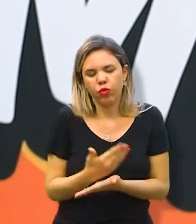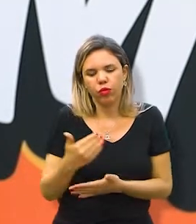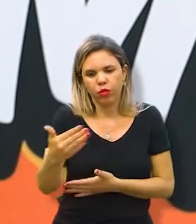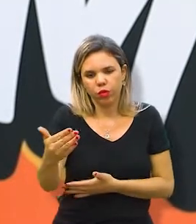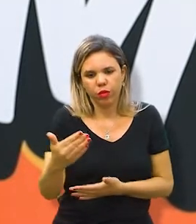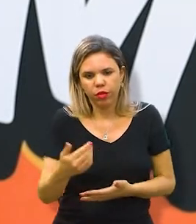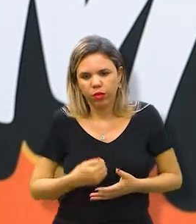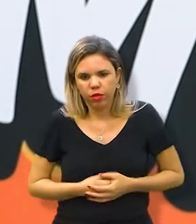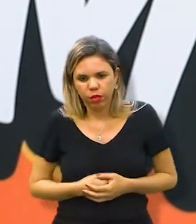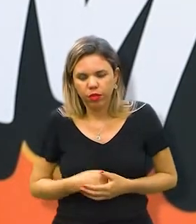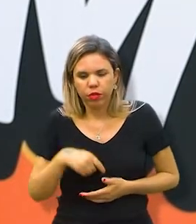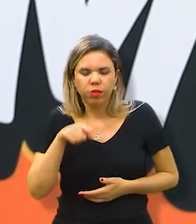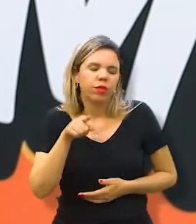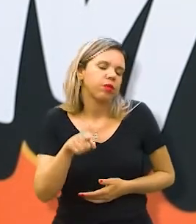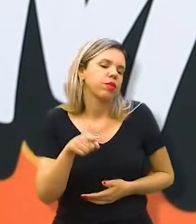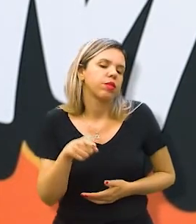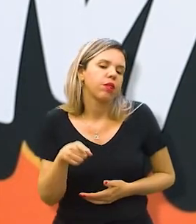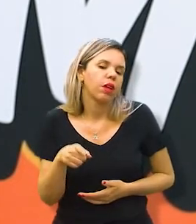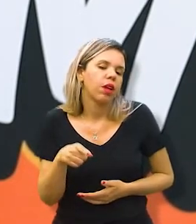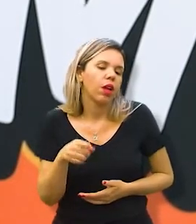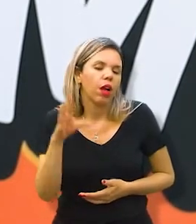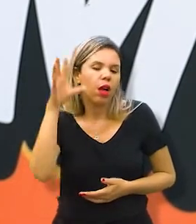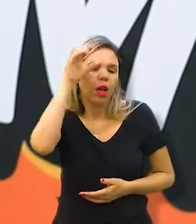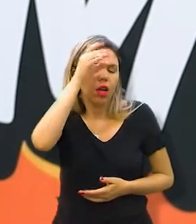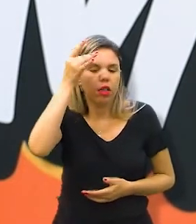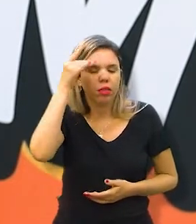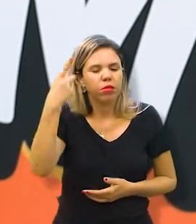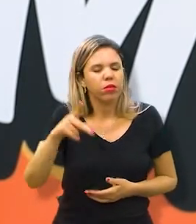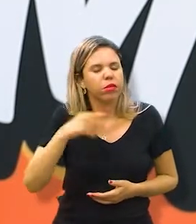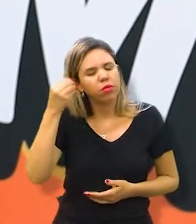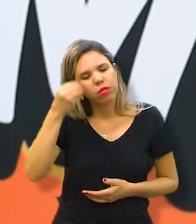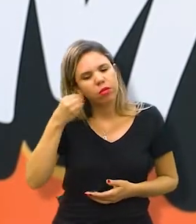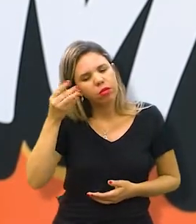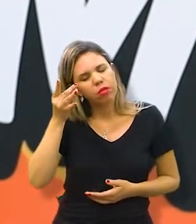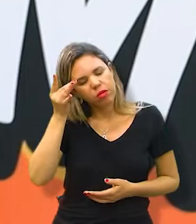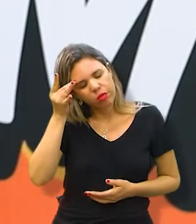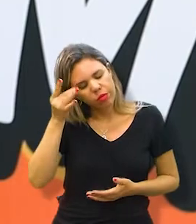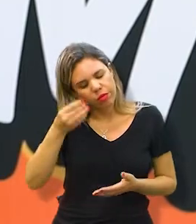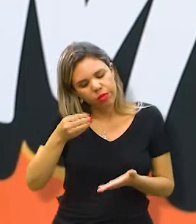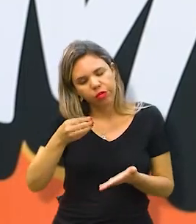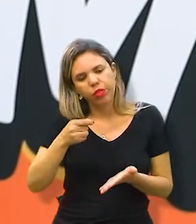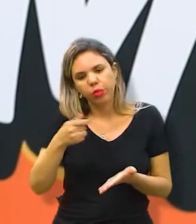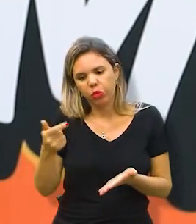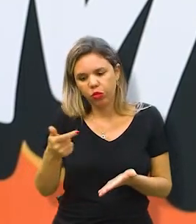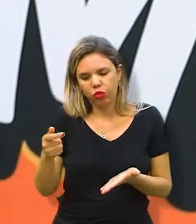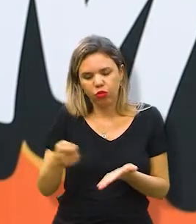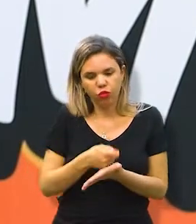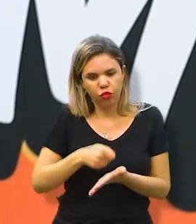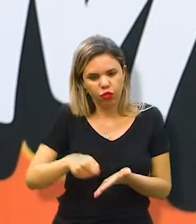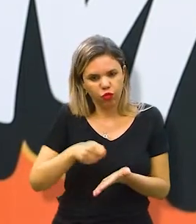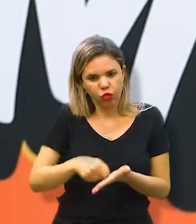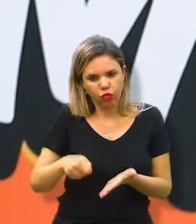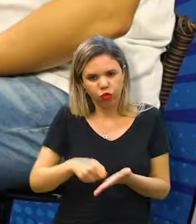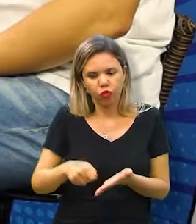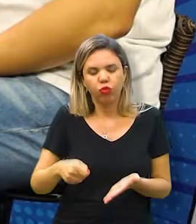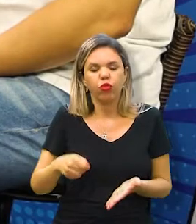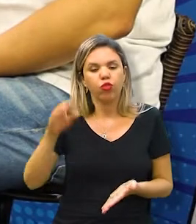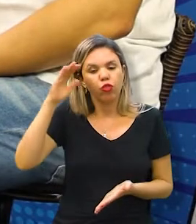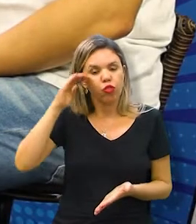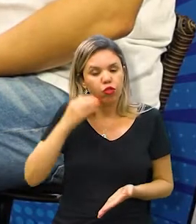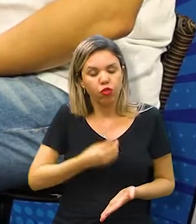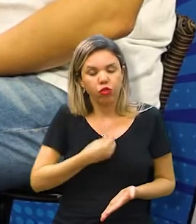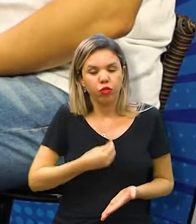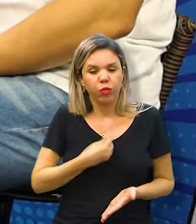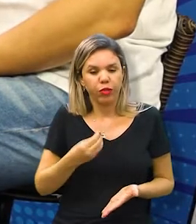livro, né? Qual aprendizado que você vai pegar de um coreano na minha vida? Para